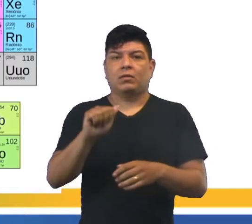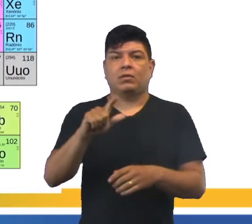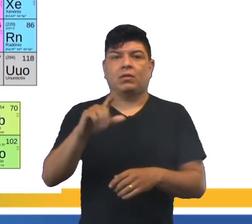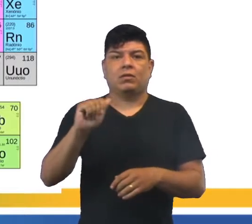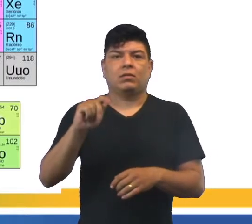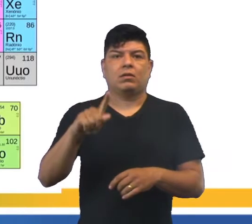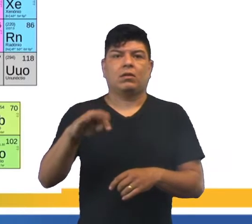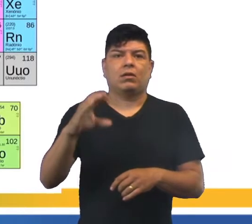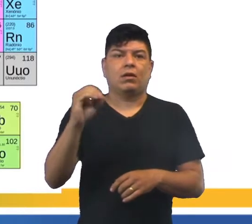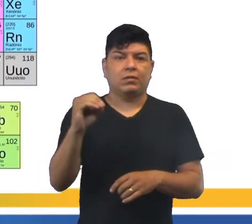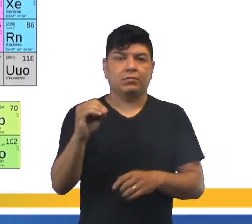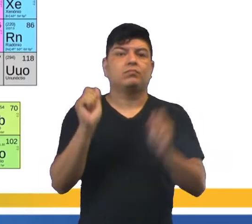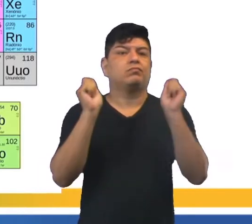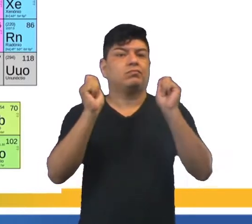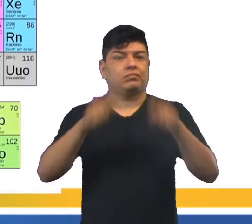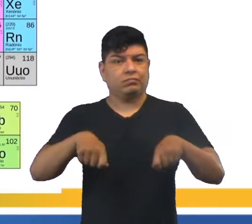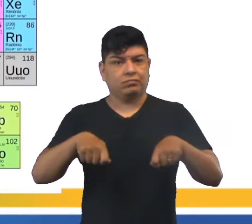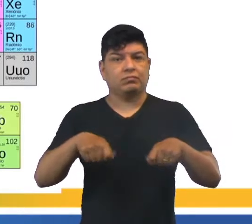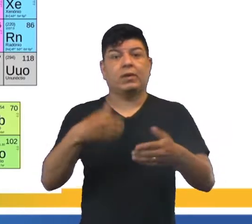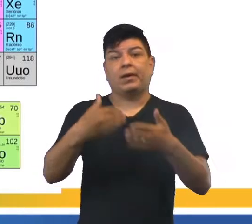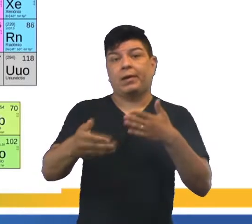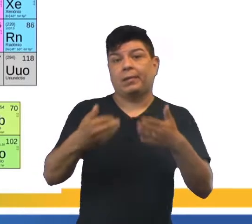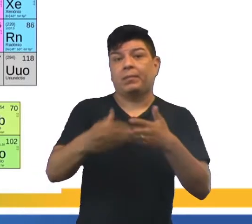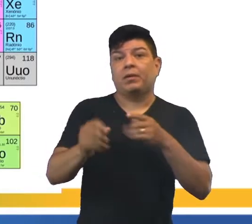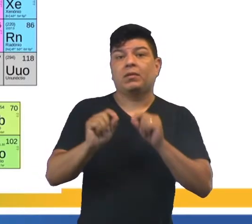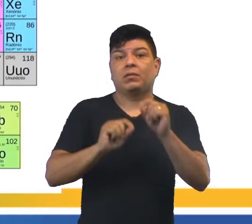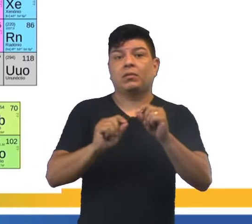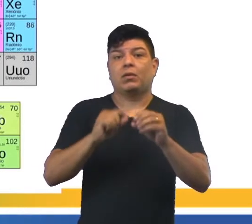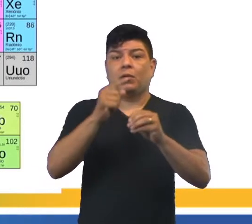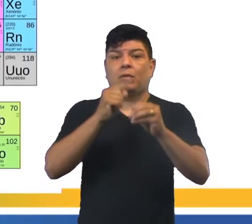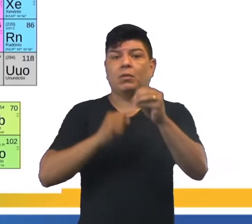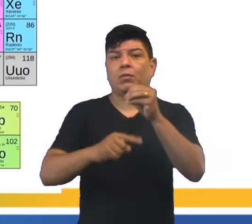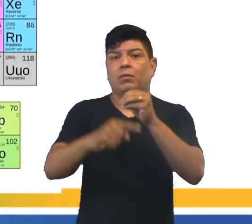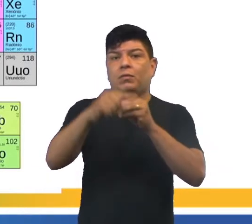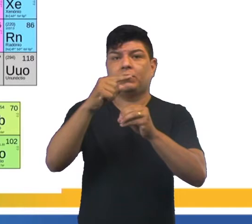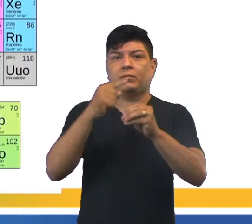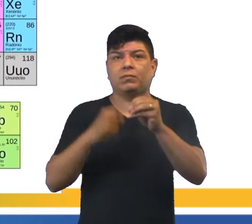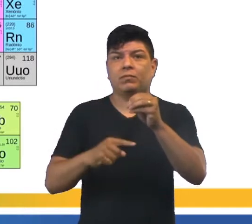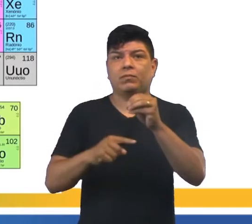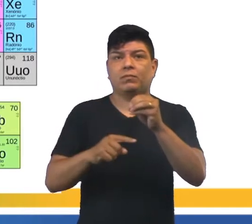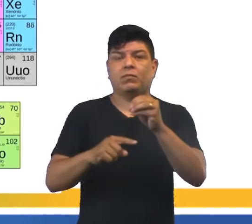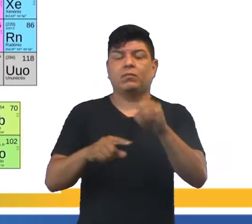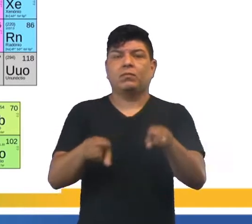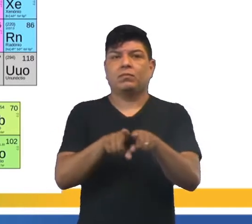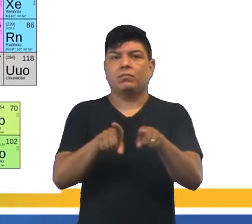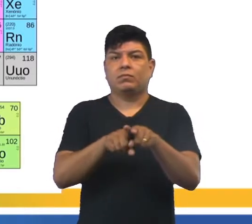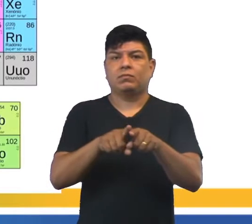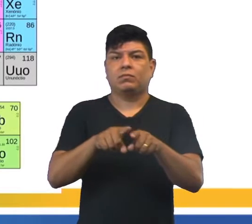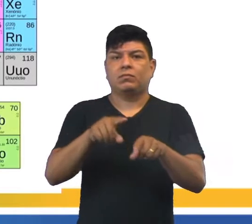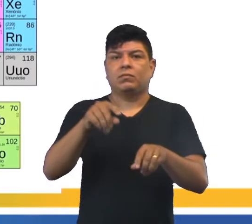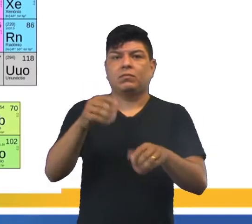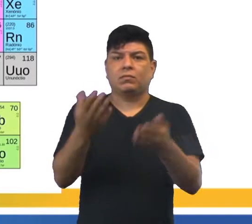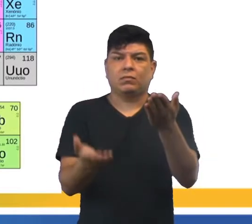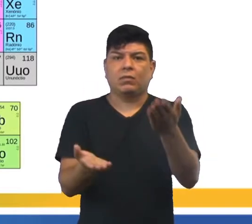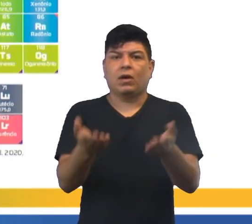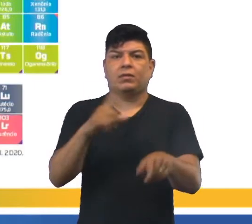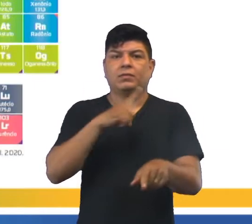transição, eles têm essa capacidade de perder elétrons, né? E existe uma variação entre os metais de transição.